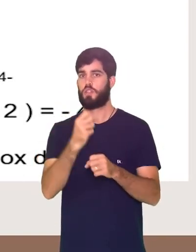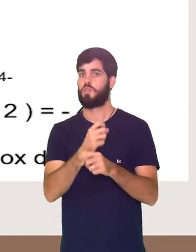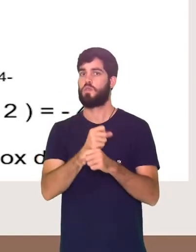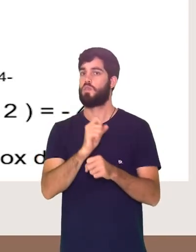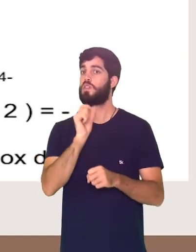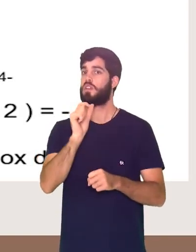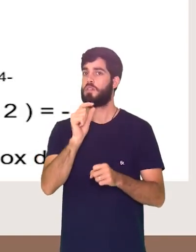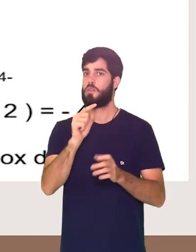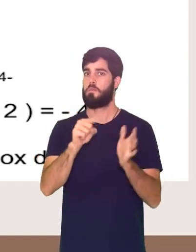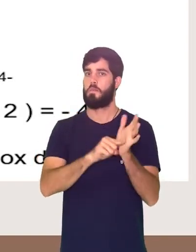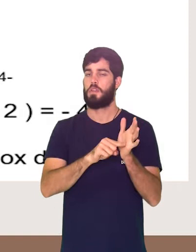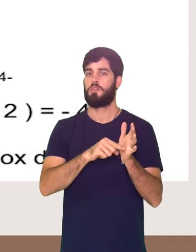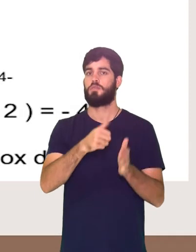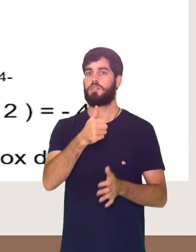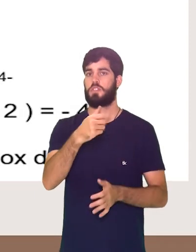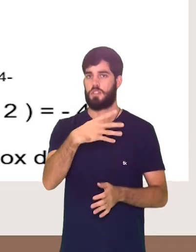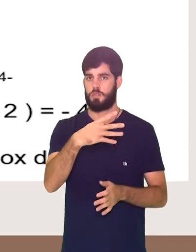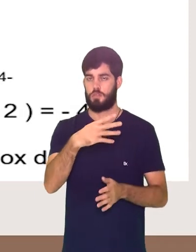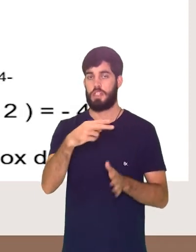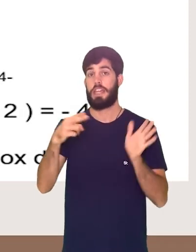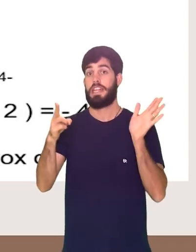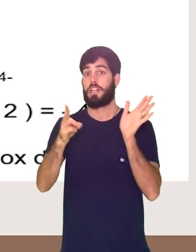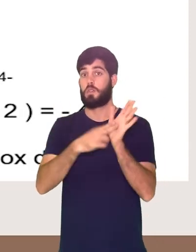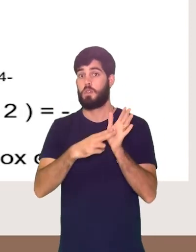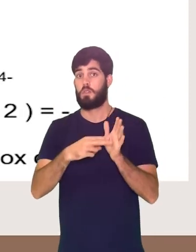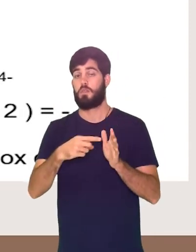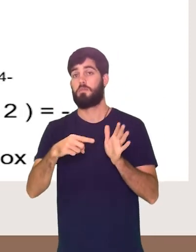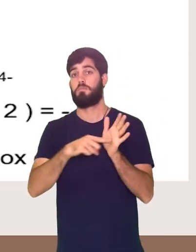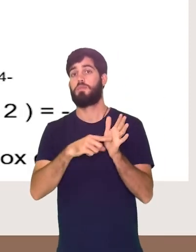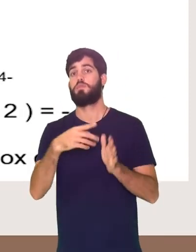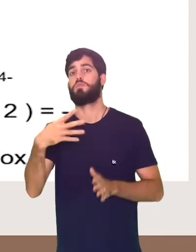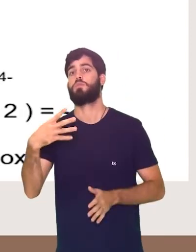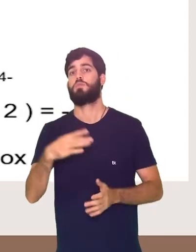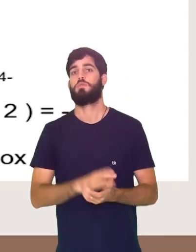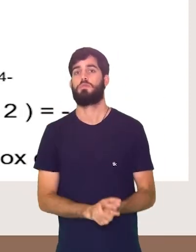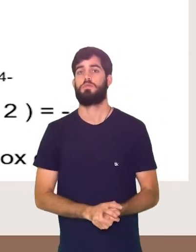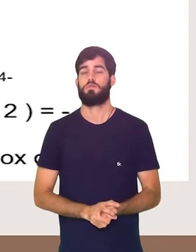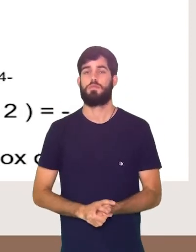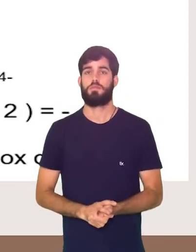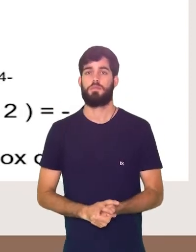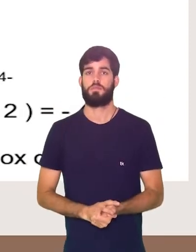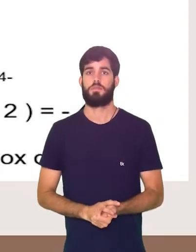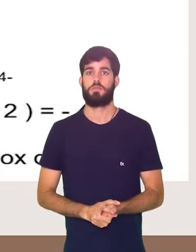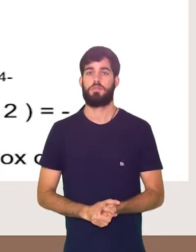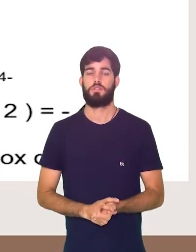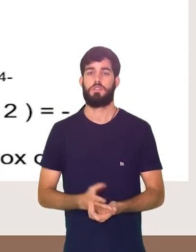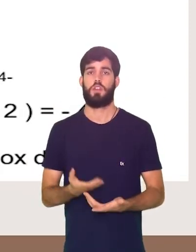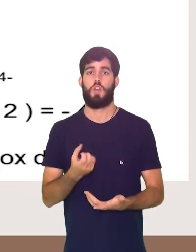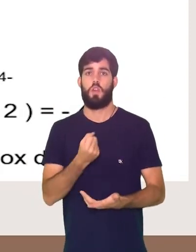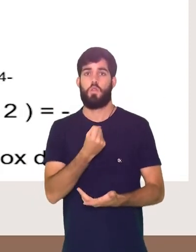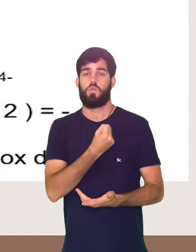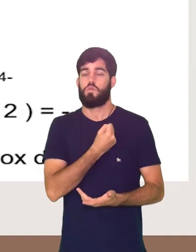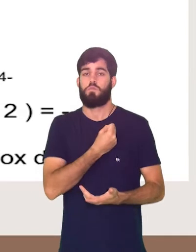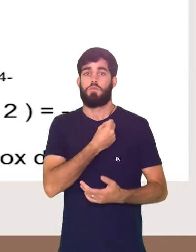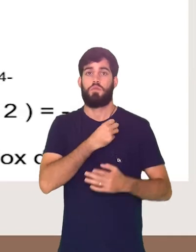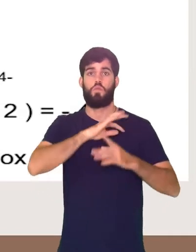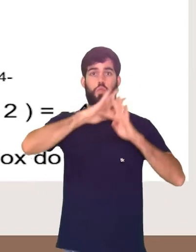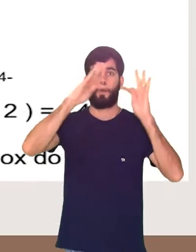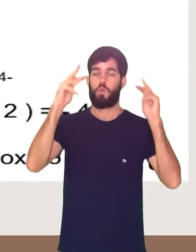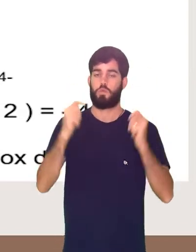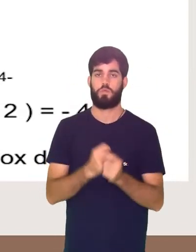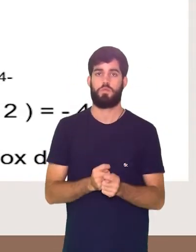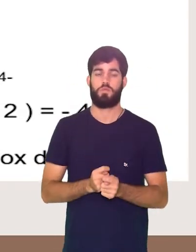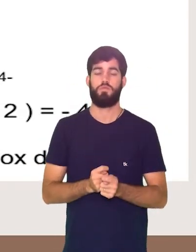a -4. Você iguala a carga do íon a -4. -4 é a carga do todo. E